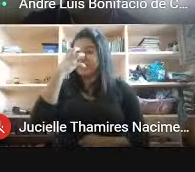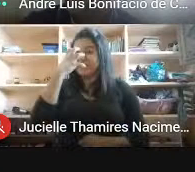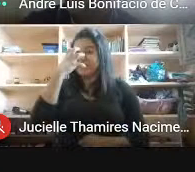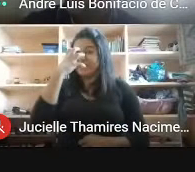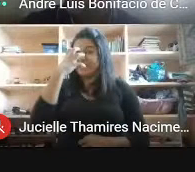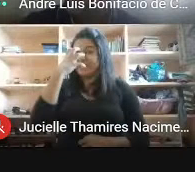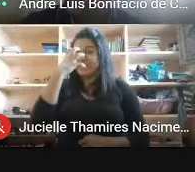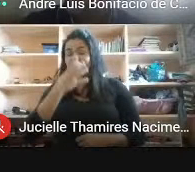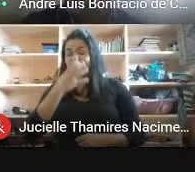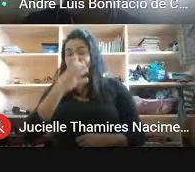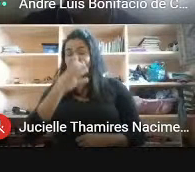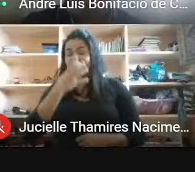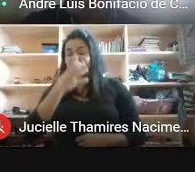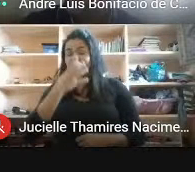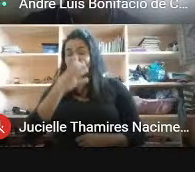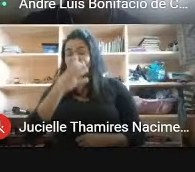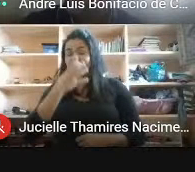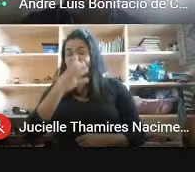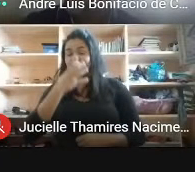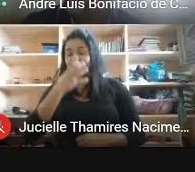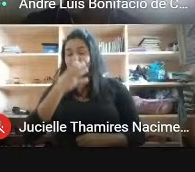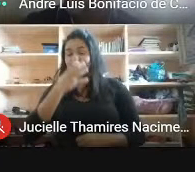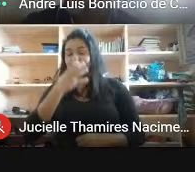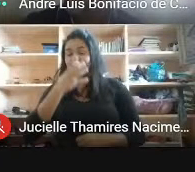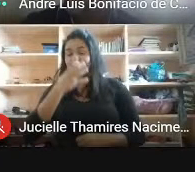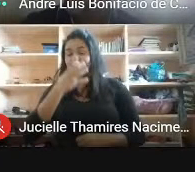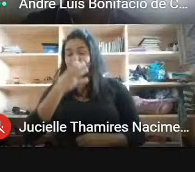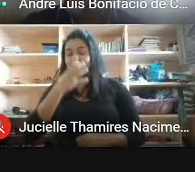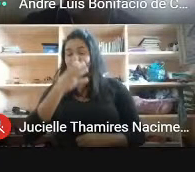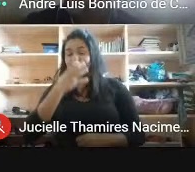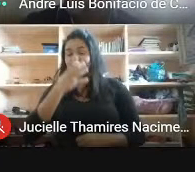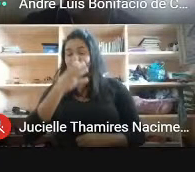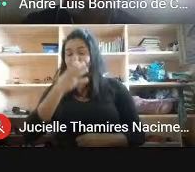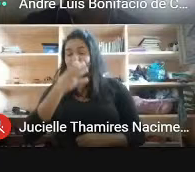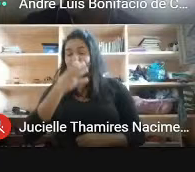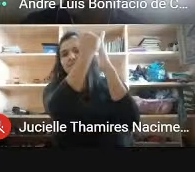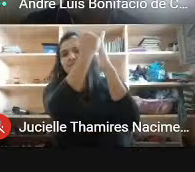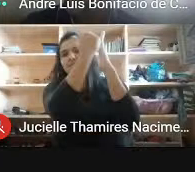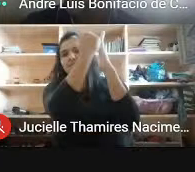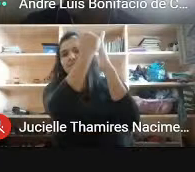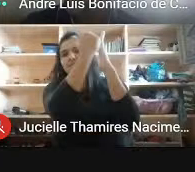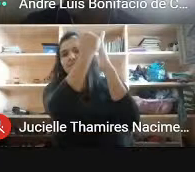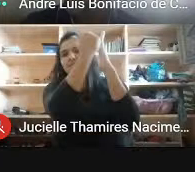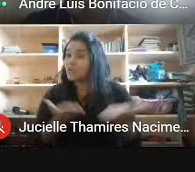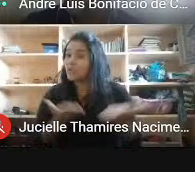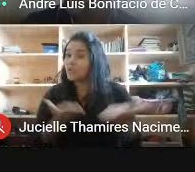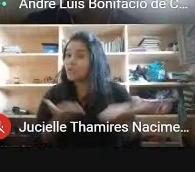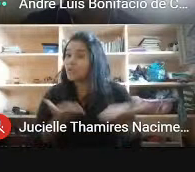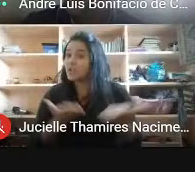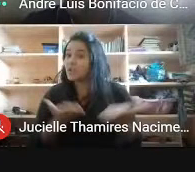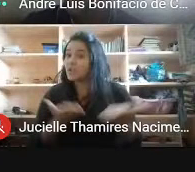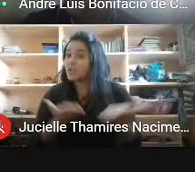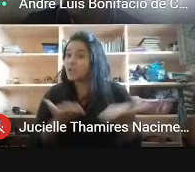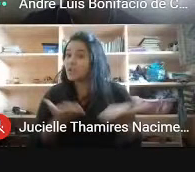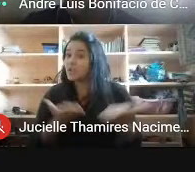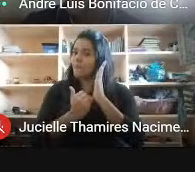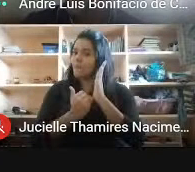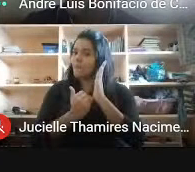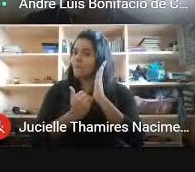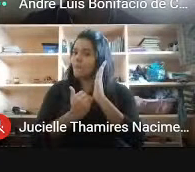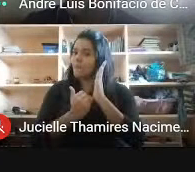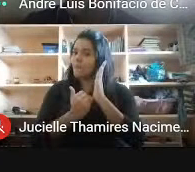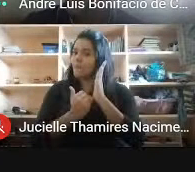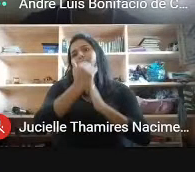extremamente importantes, que é a comunicação e a capacitação. A capacitação, André, não